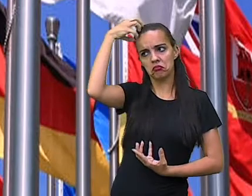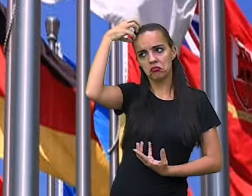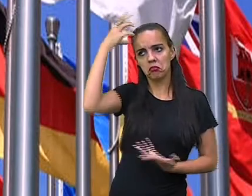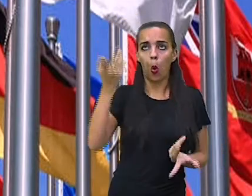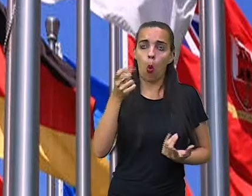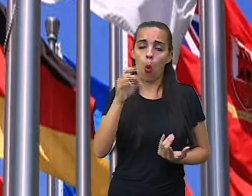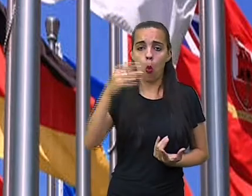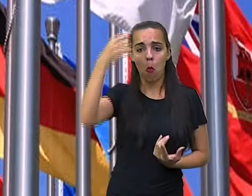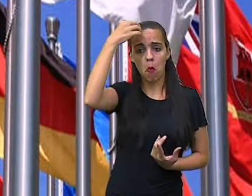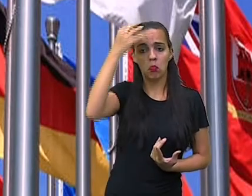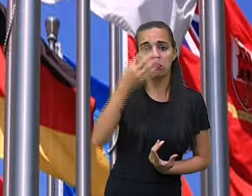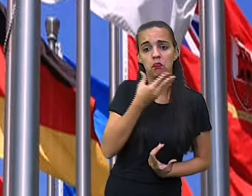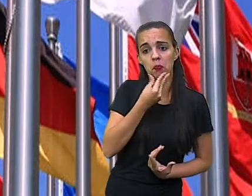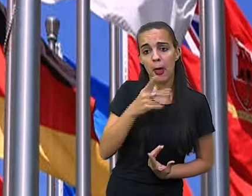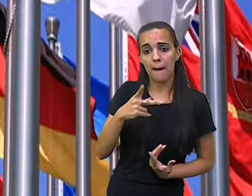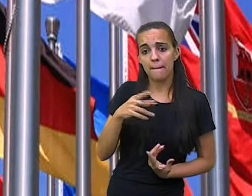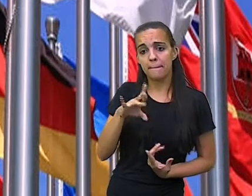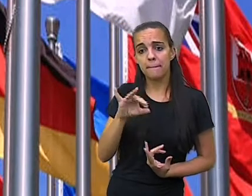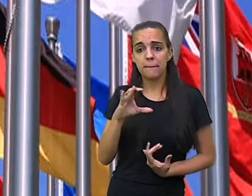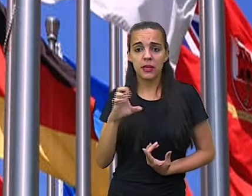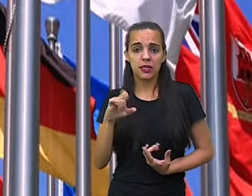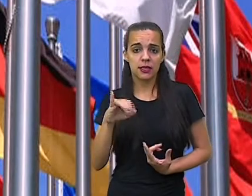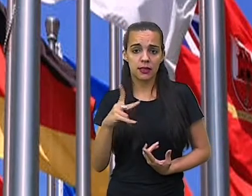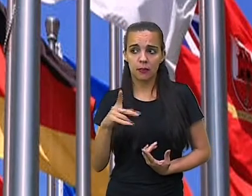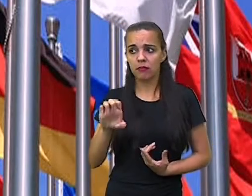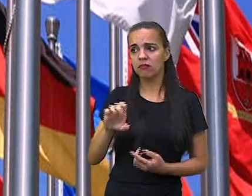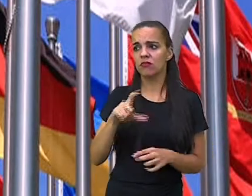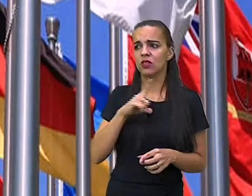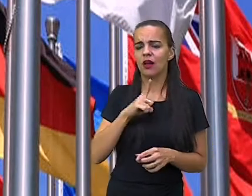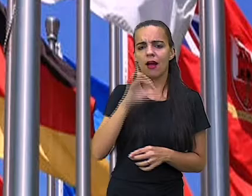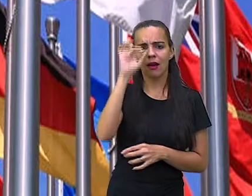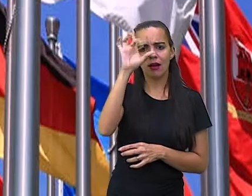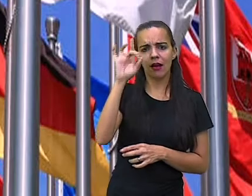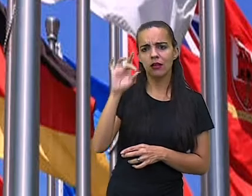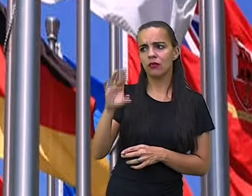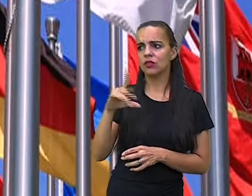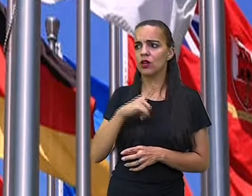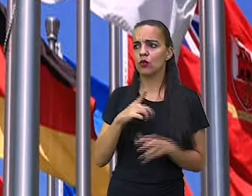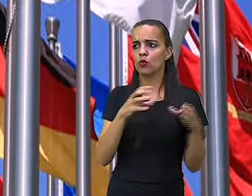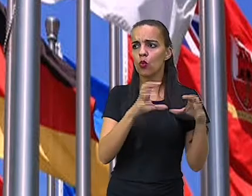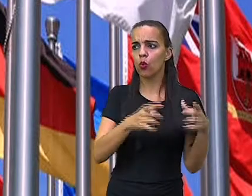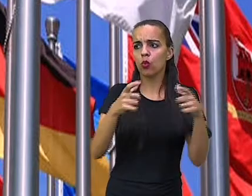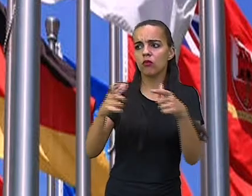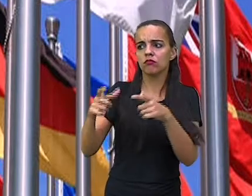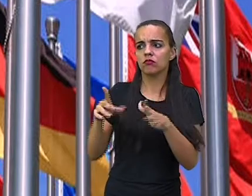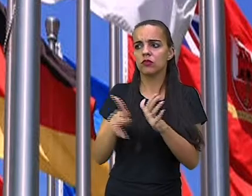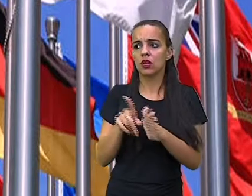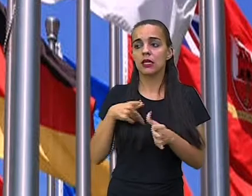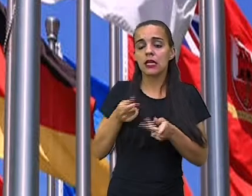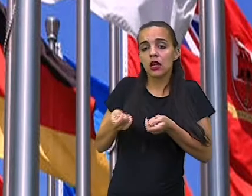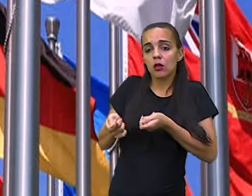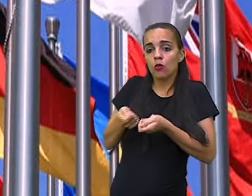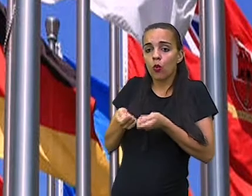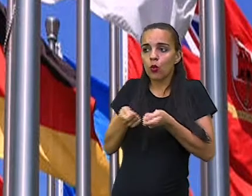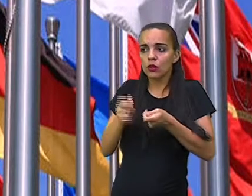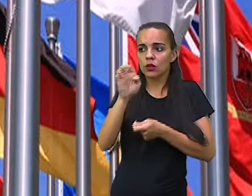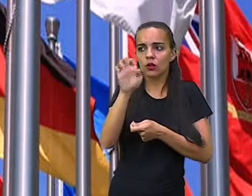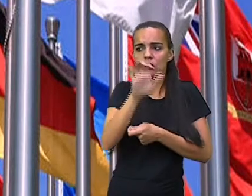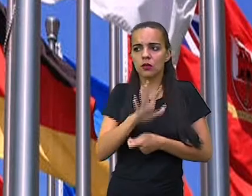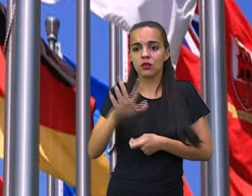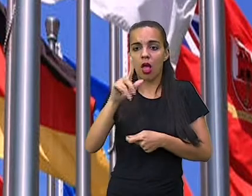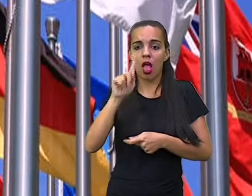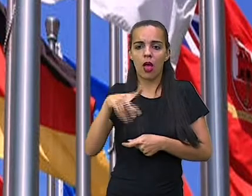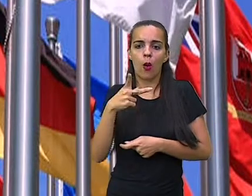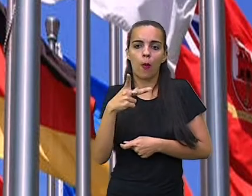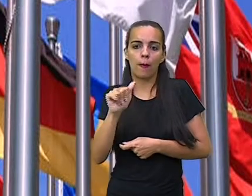um príncipe, aí até mesmo pelos estados pontifícios, que quem controlava esses estados era o próprio